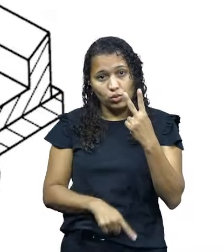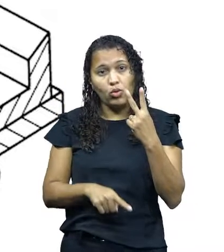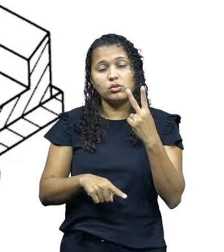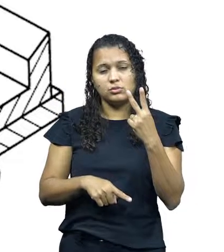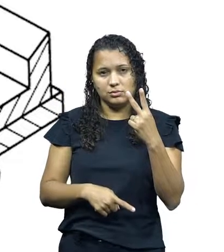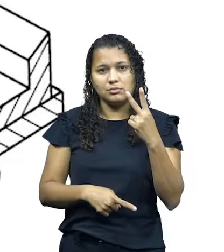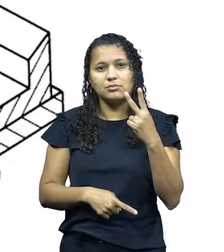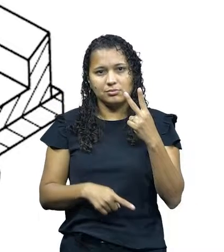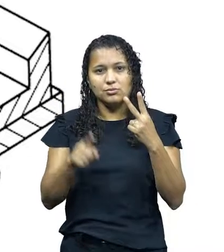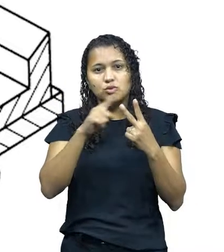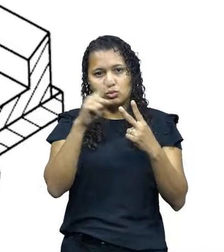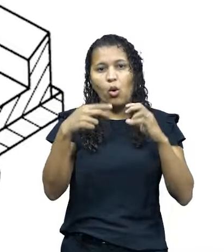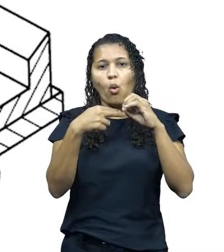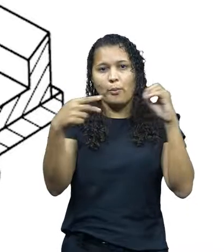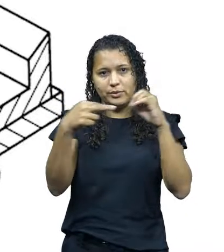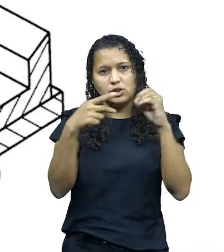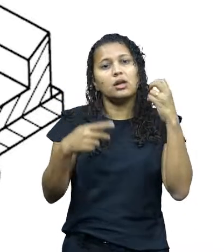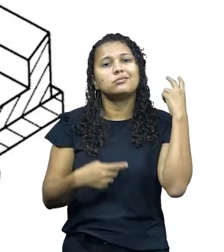são